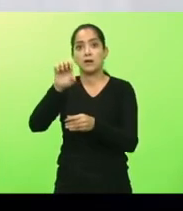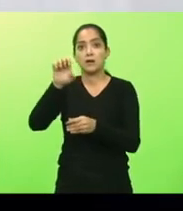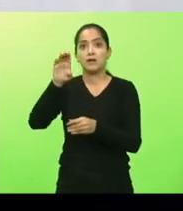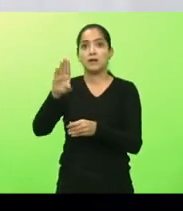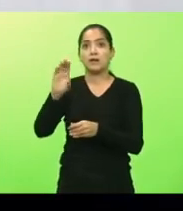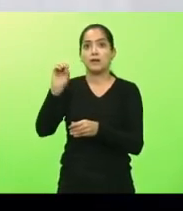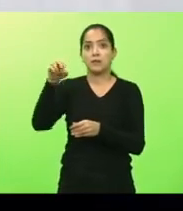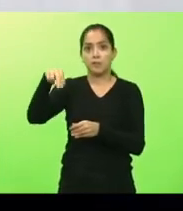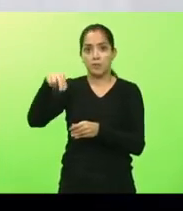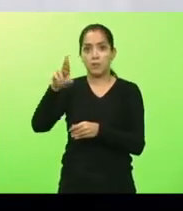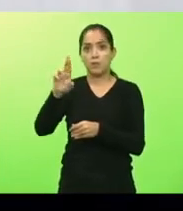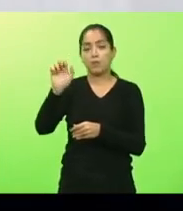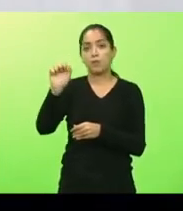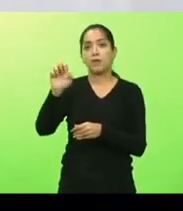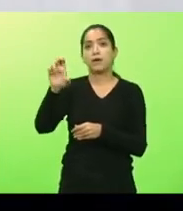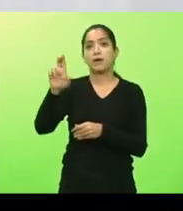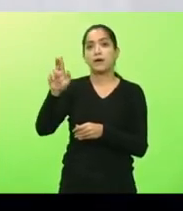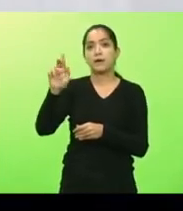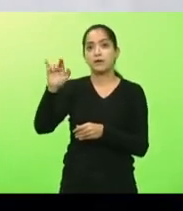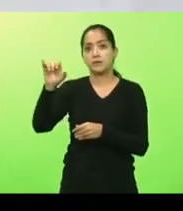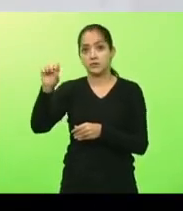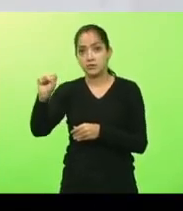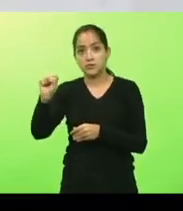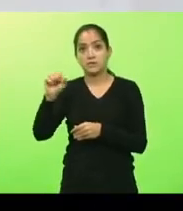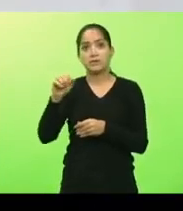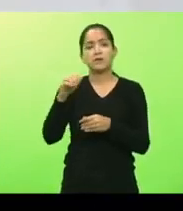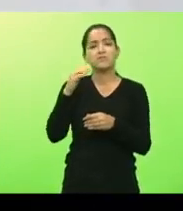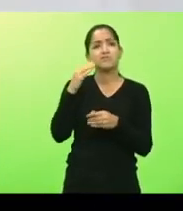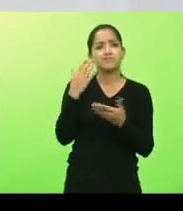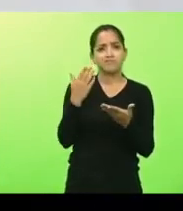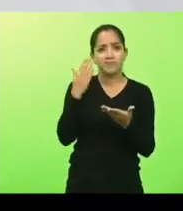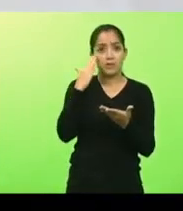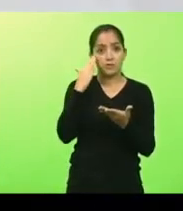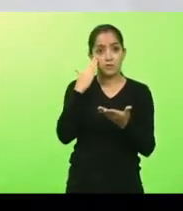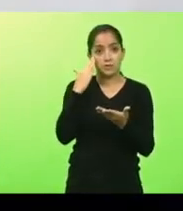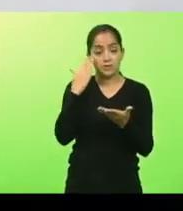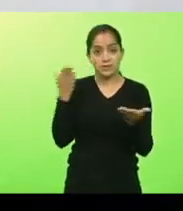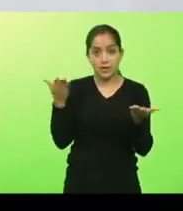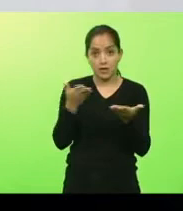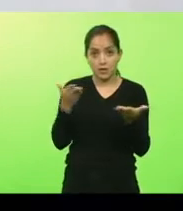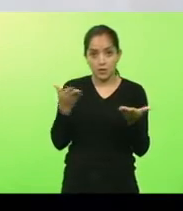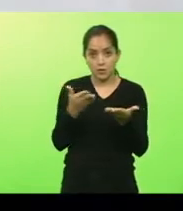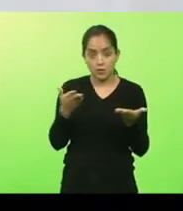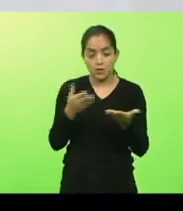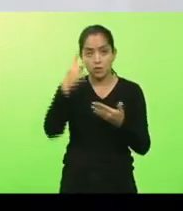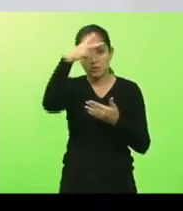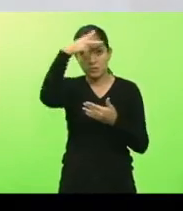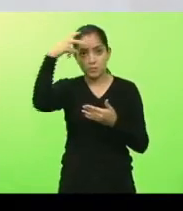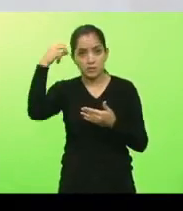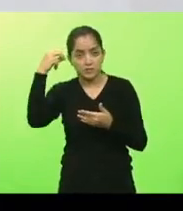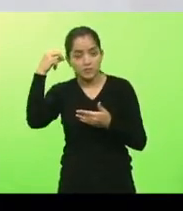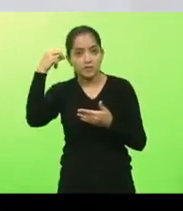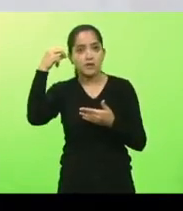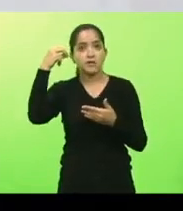nosso secretário Tiago Vieira, por favor, eu sei que agora a Associação dos Prefeitos é que comanda